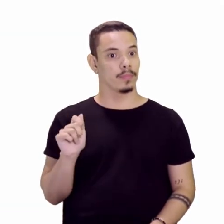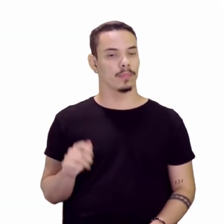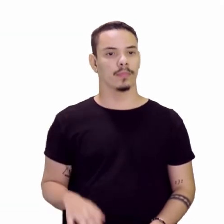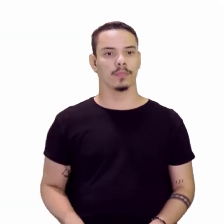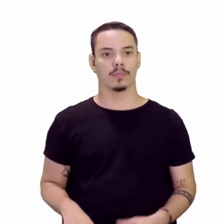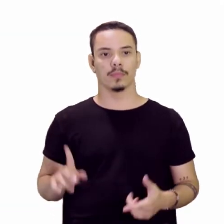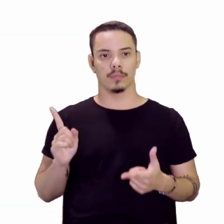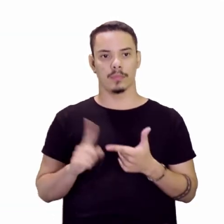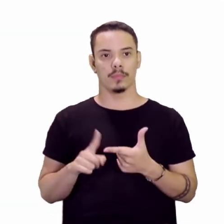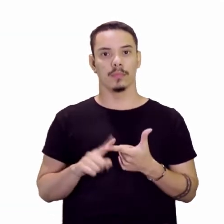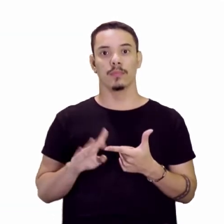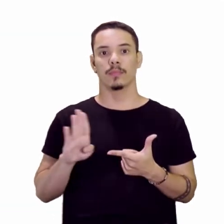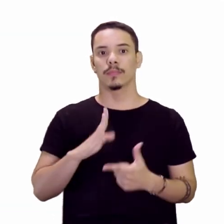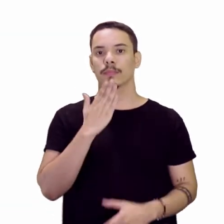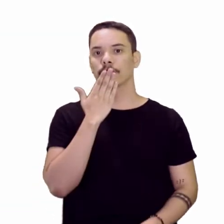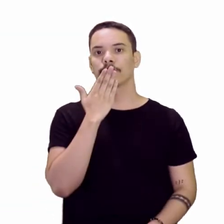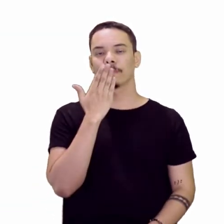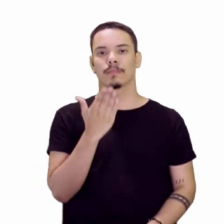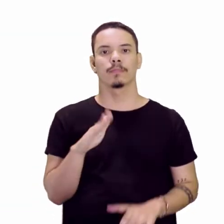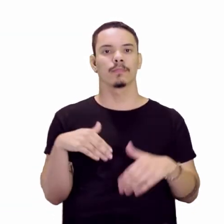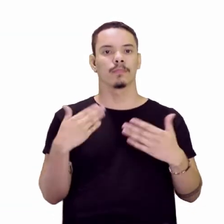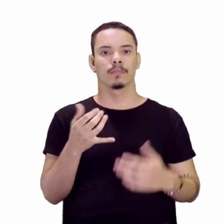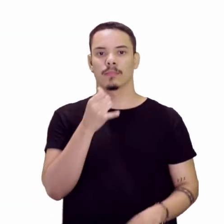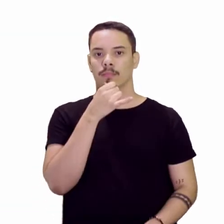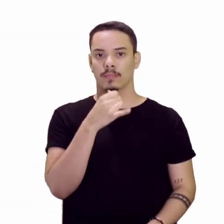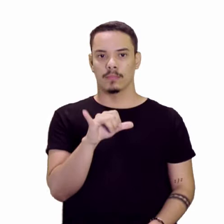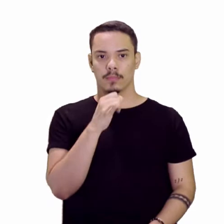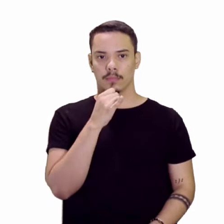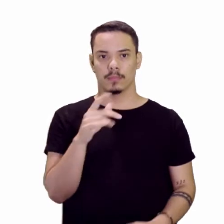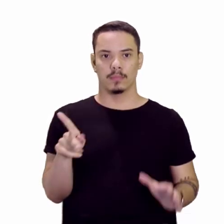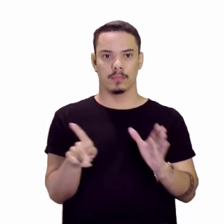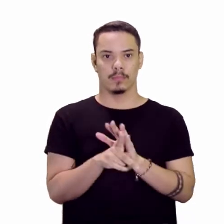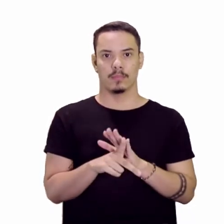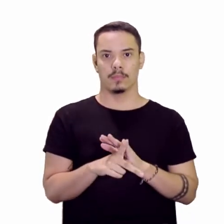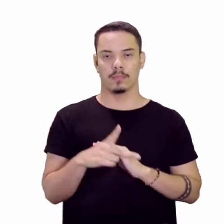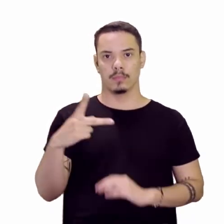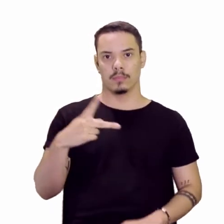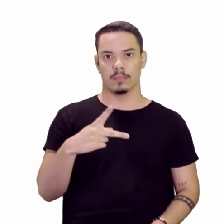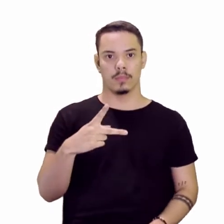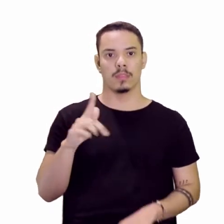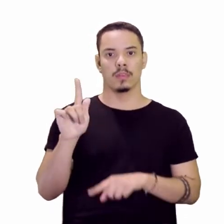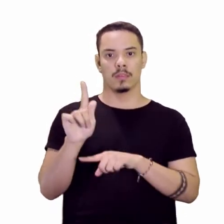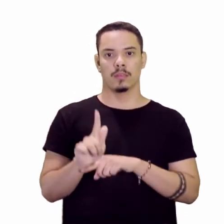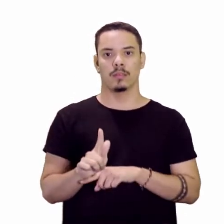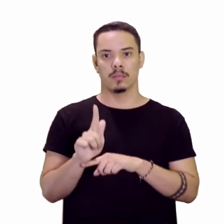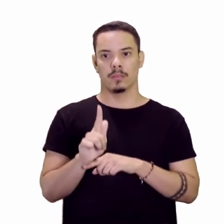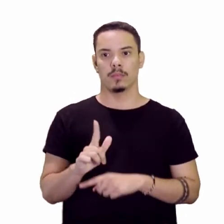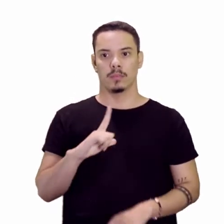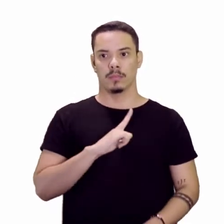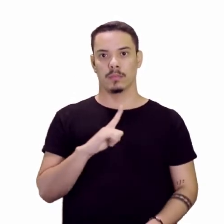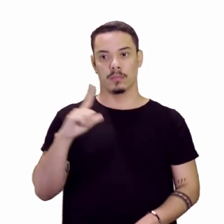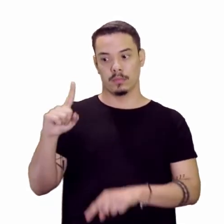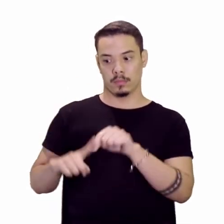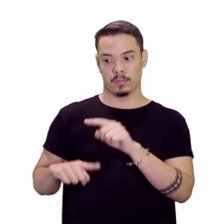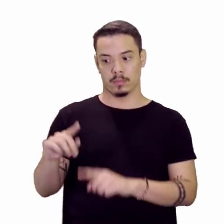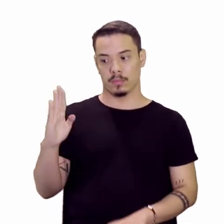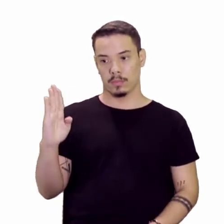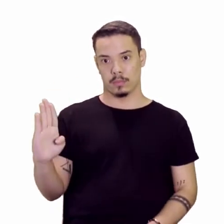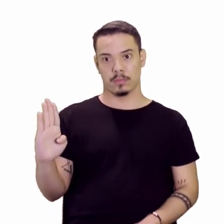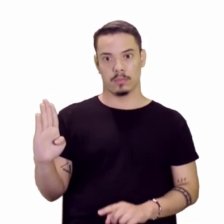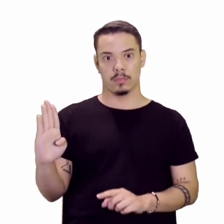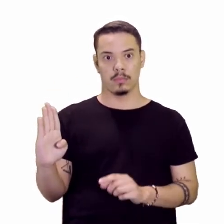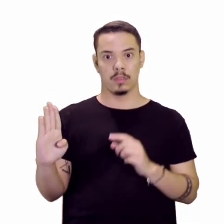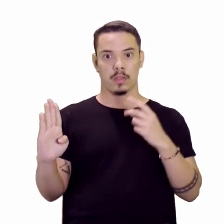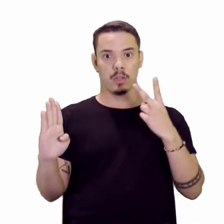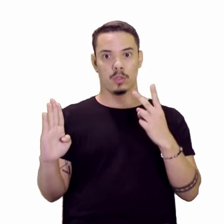Na B, ele está pedindo qual é a energia potencial gravitacional do objeto ao passar por um ponto B, como ele falou lá, que está a altura de